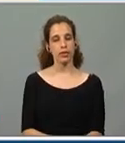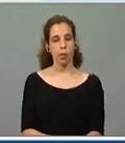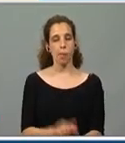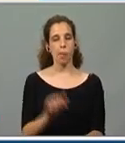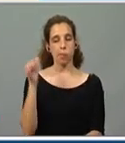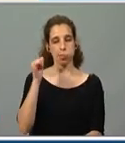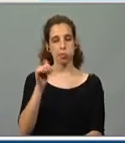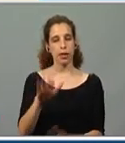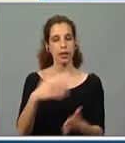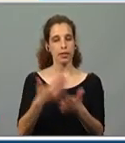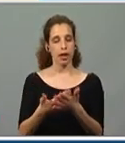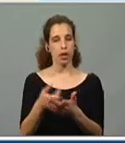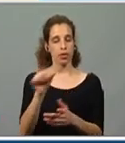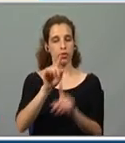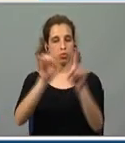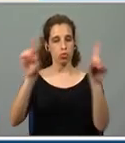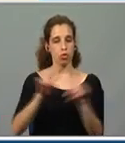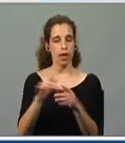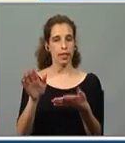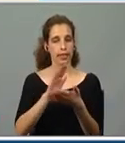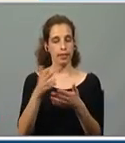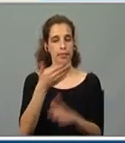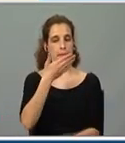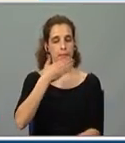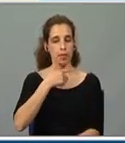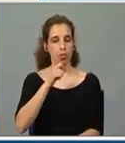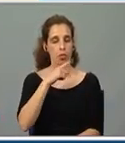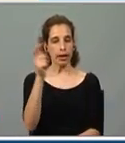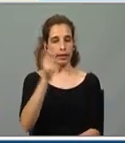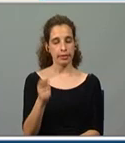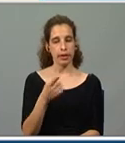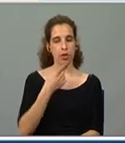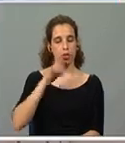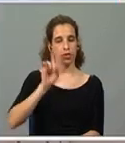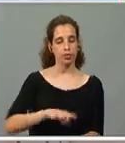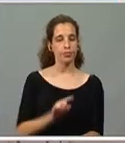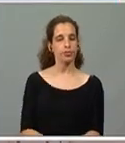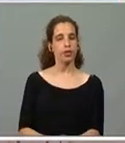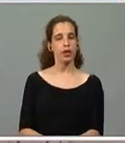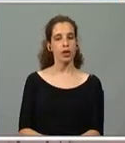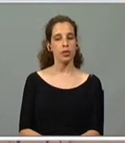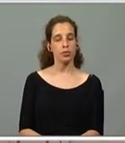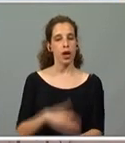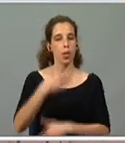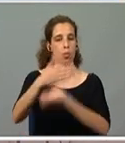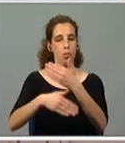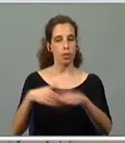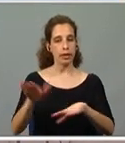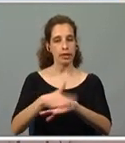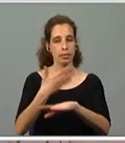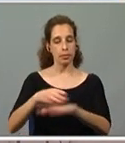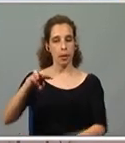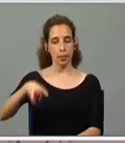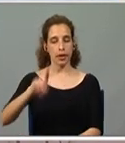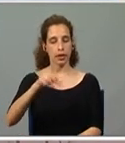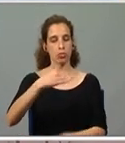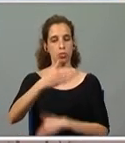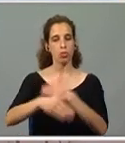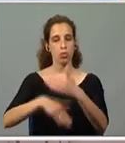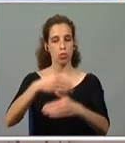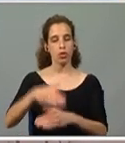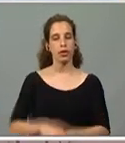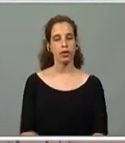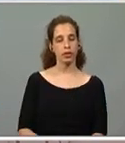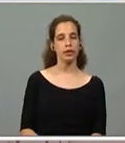e fica o quadro novamente branco para podermos desenhar. Portanto, é um processo de separação magnética. Vamos agora ver aqui o processo de